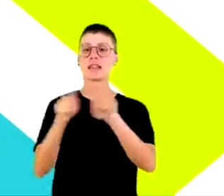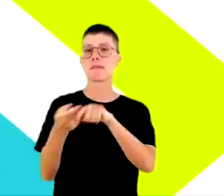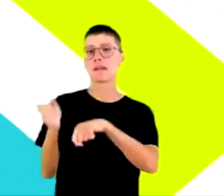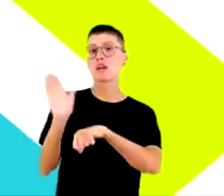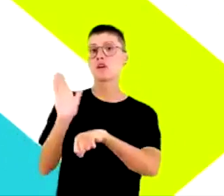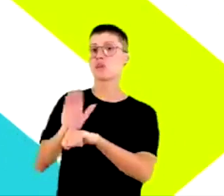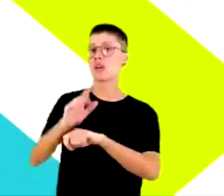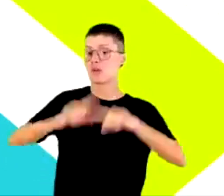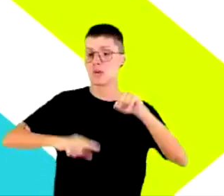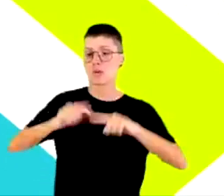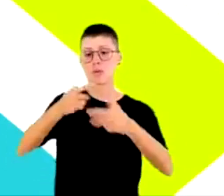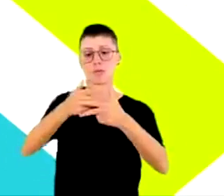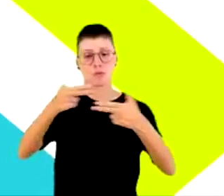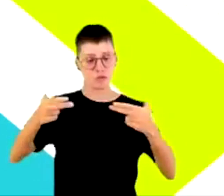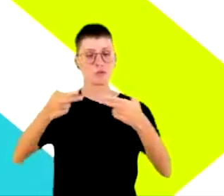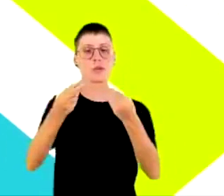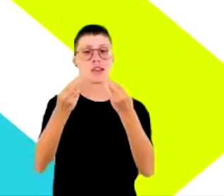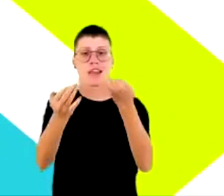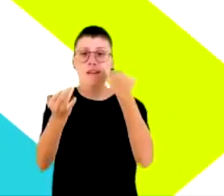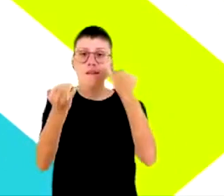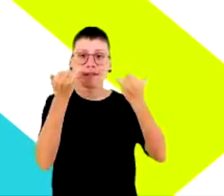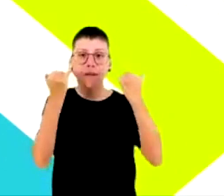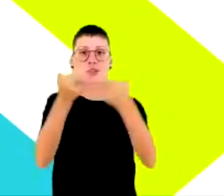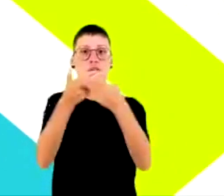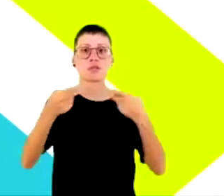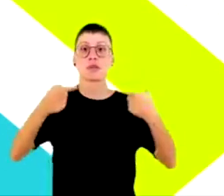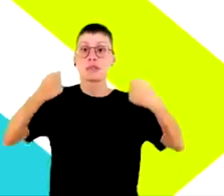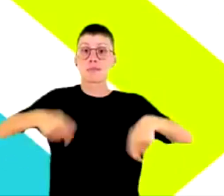produtores com informações precisas.